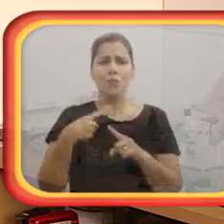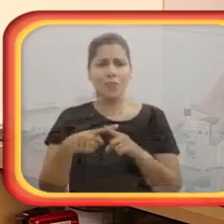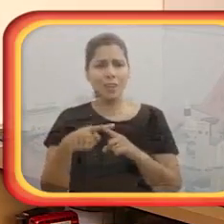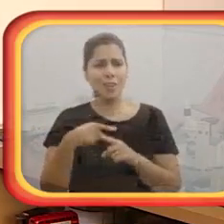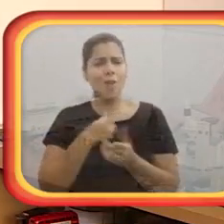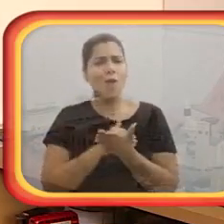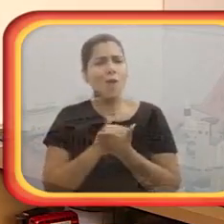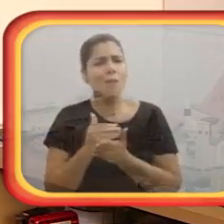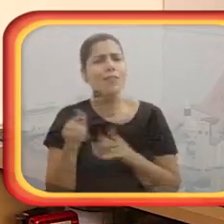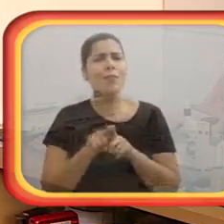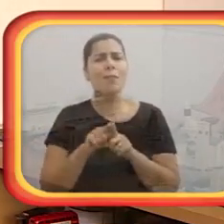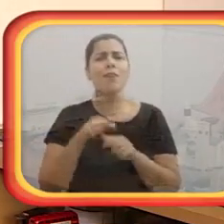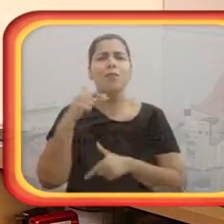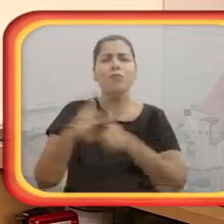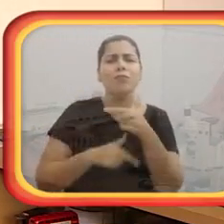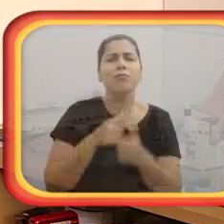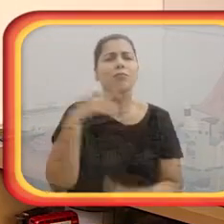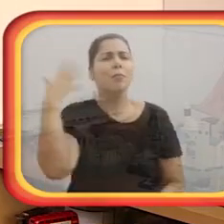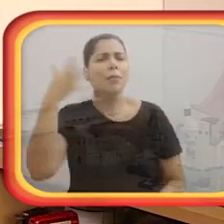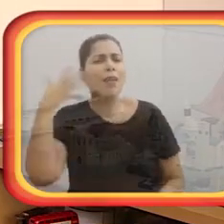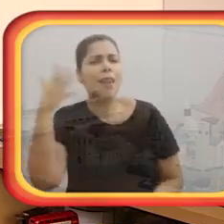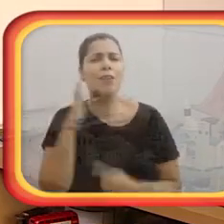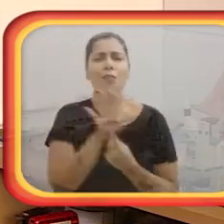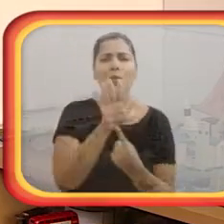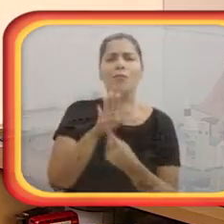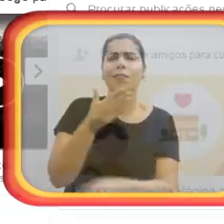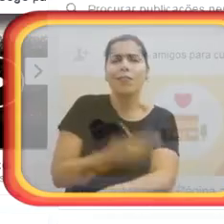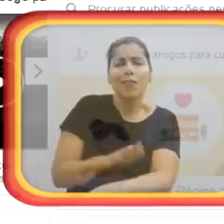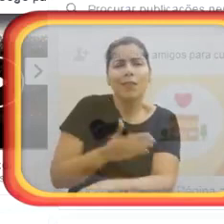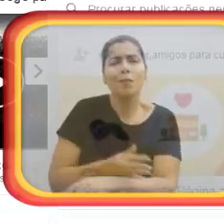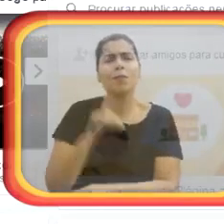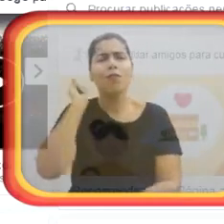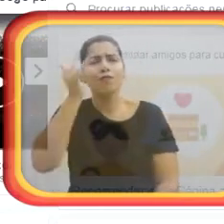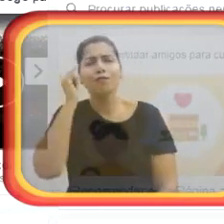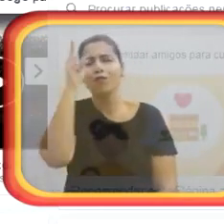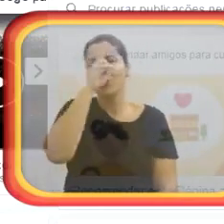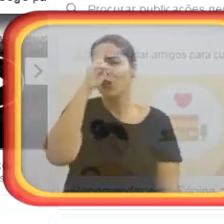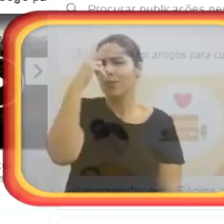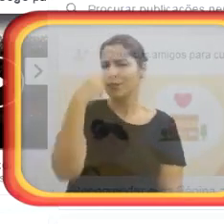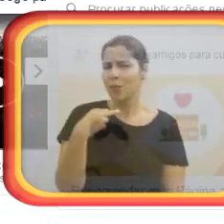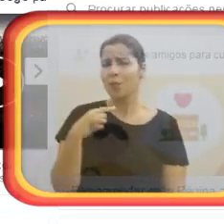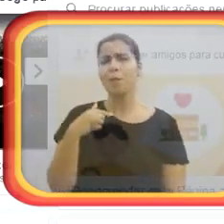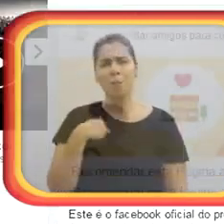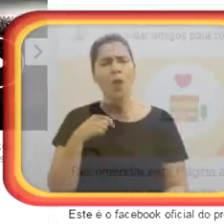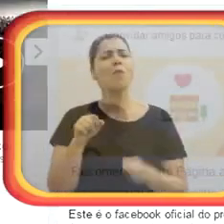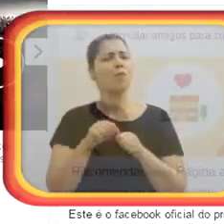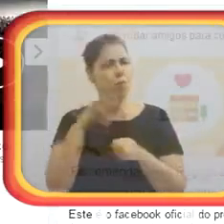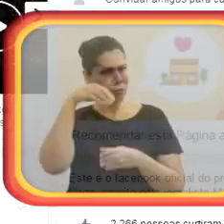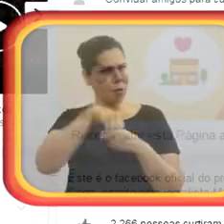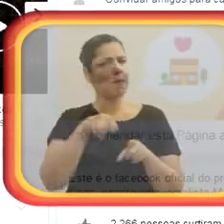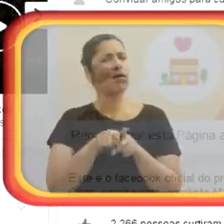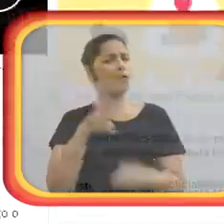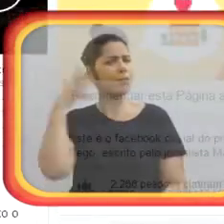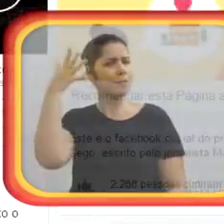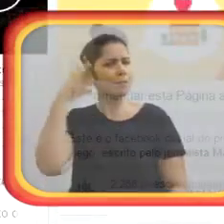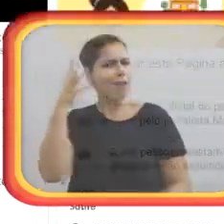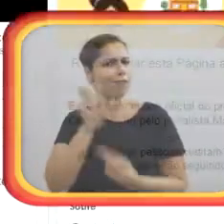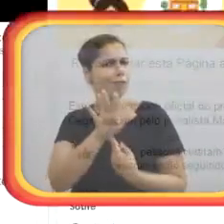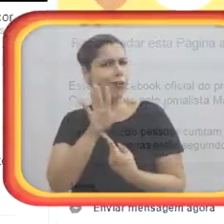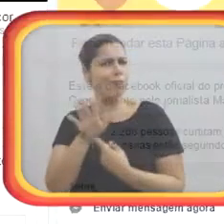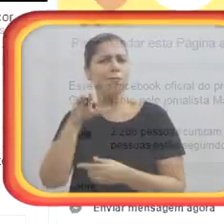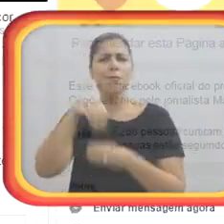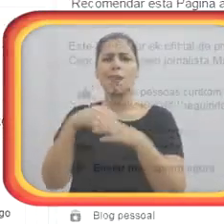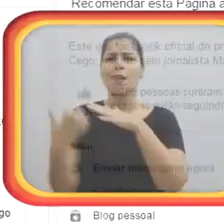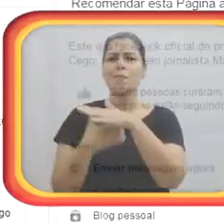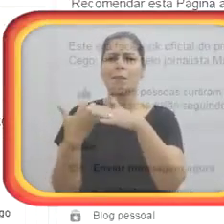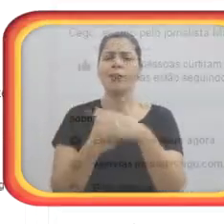acabou virando, né? Para fins de divulgação, uma página no Facebook. Até porque eu comecei também a